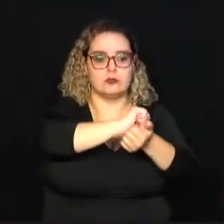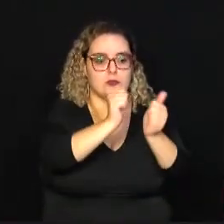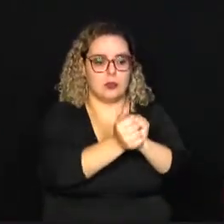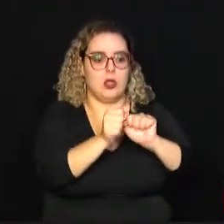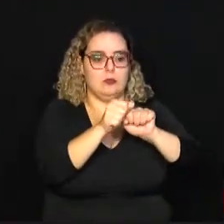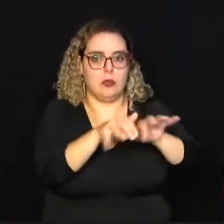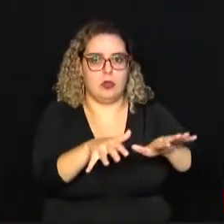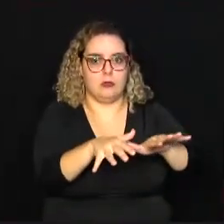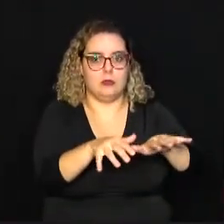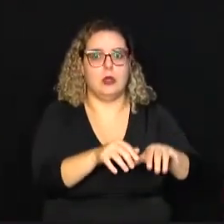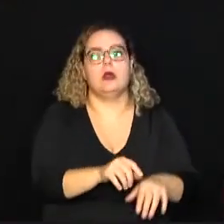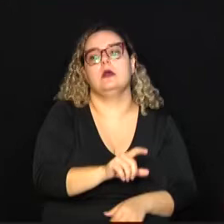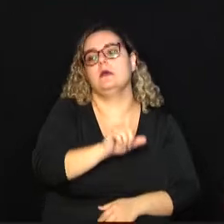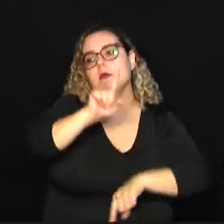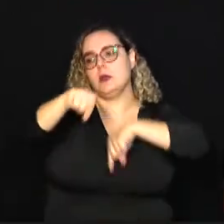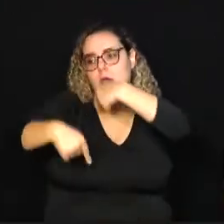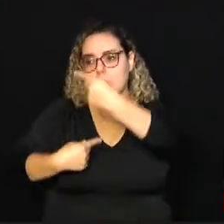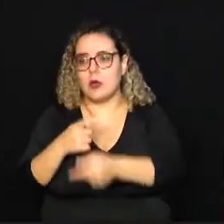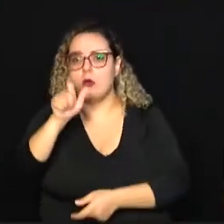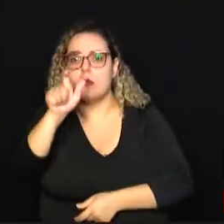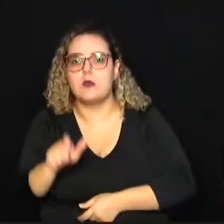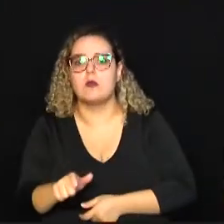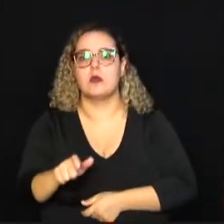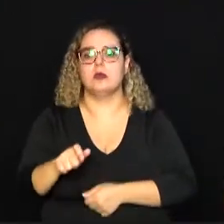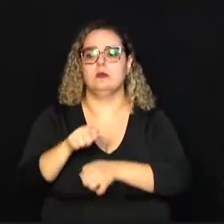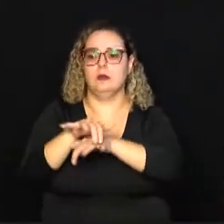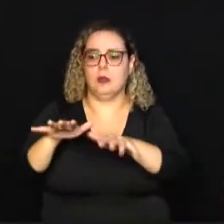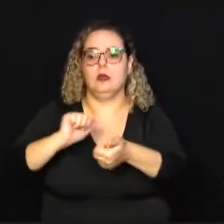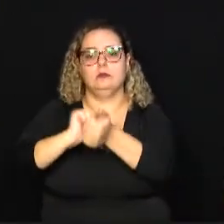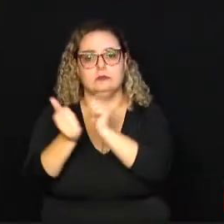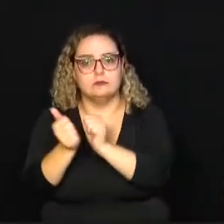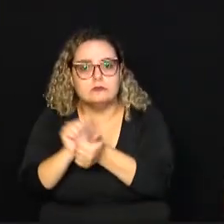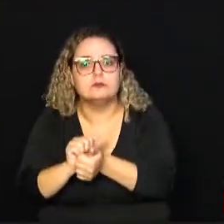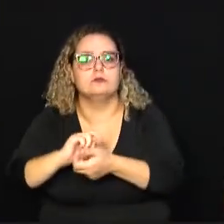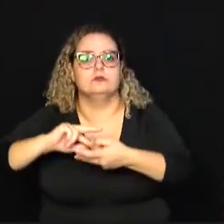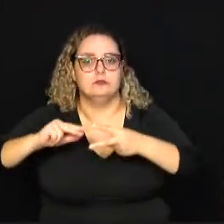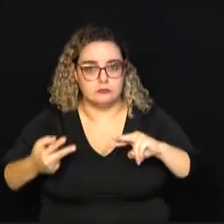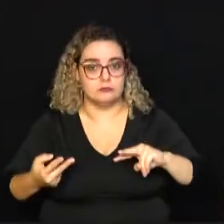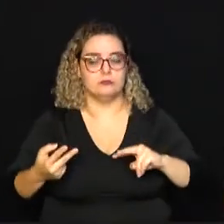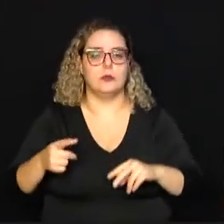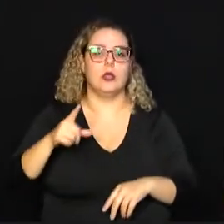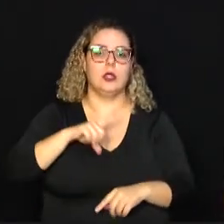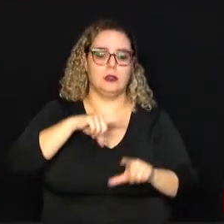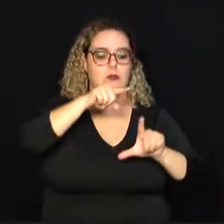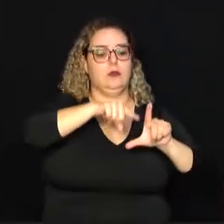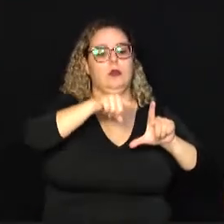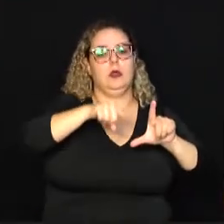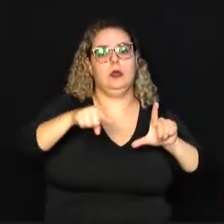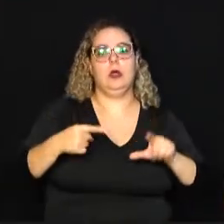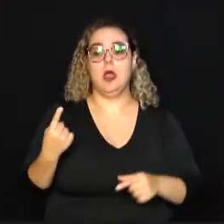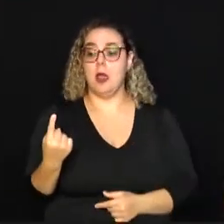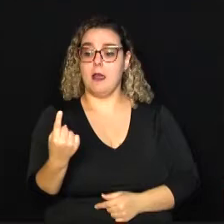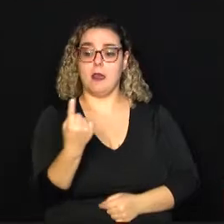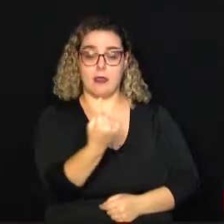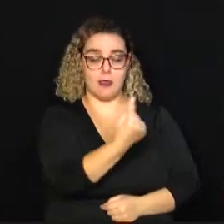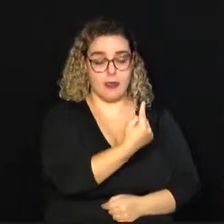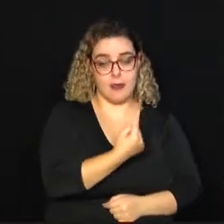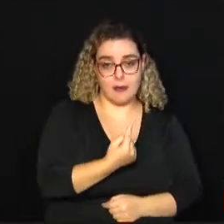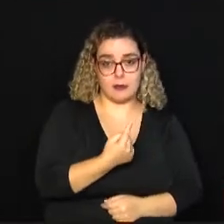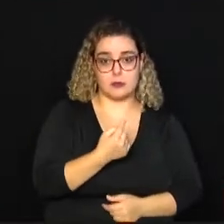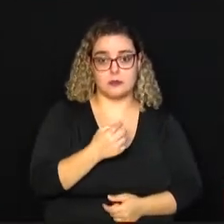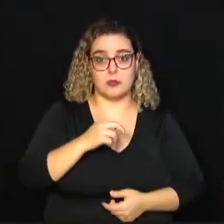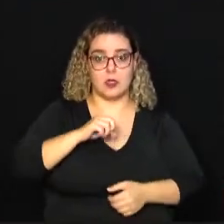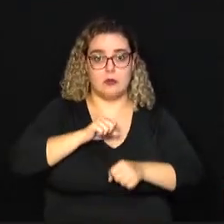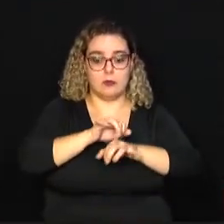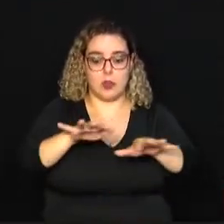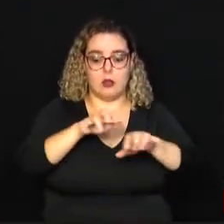questão matemática, né? Existe uma taxa, inclusive, previsível de mutação para cada organismo, para cada contexto de replicação,